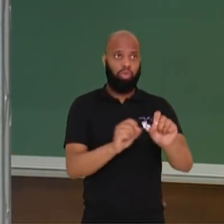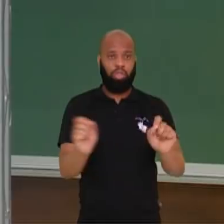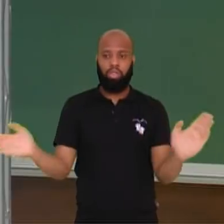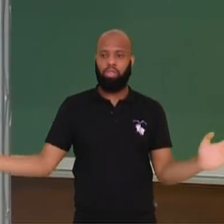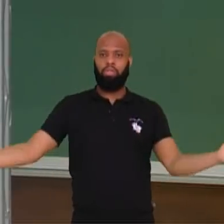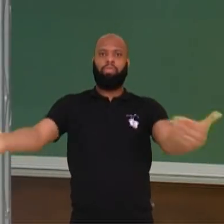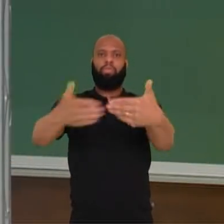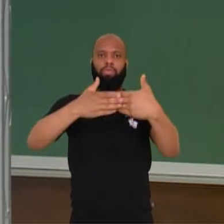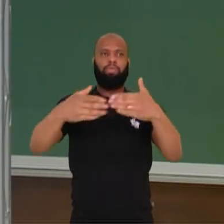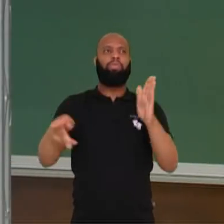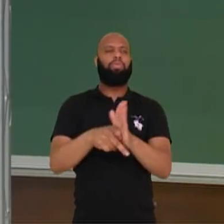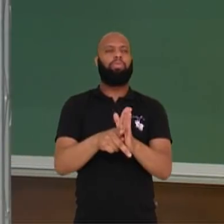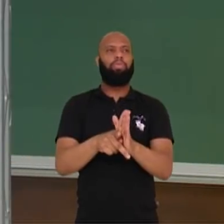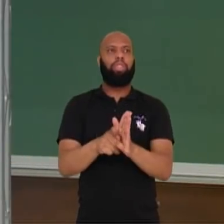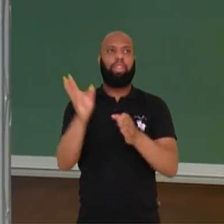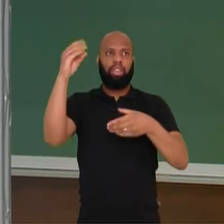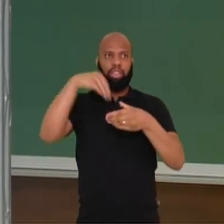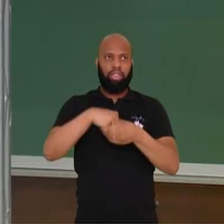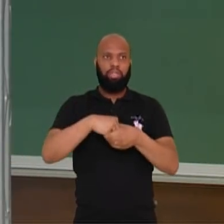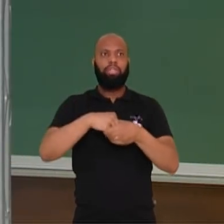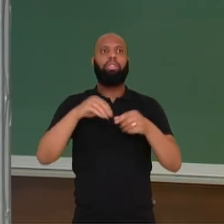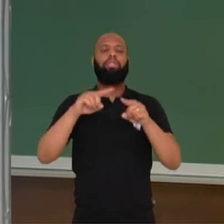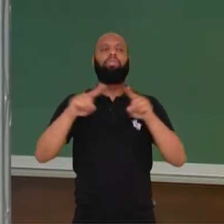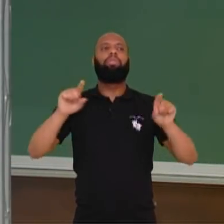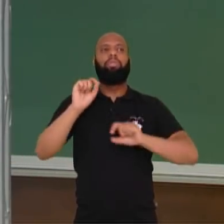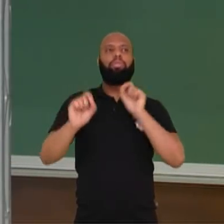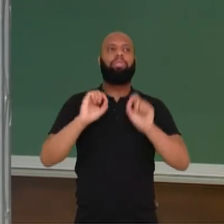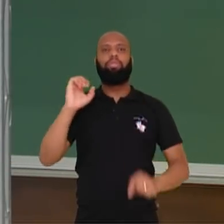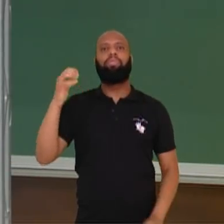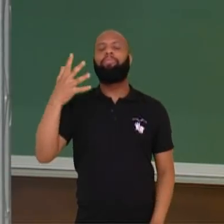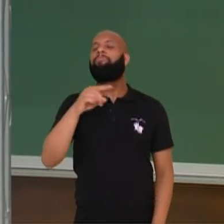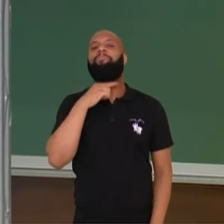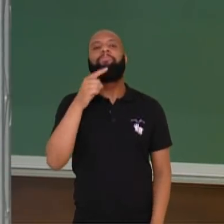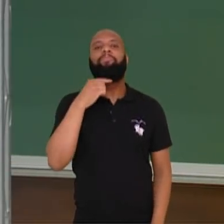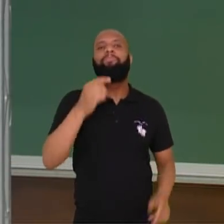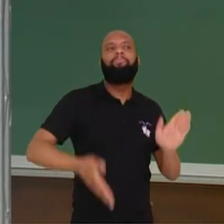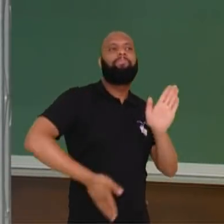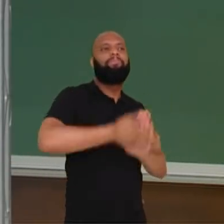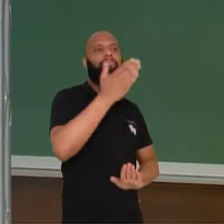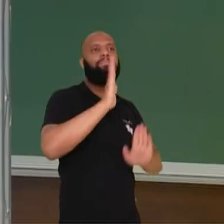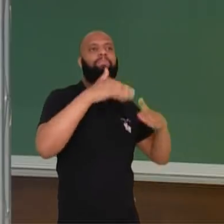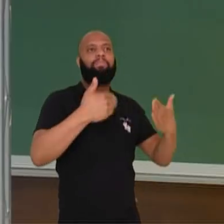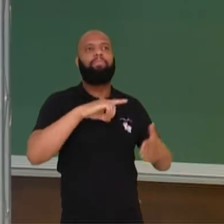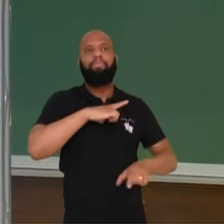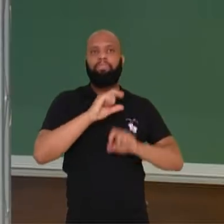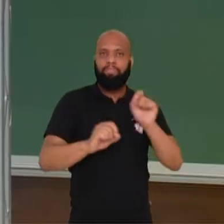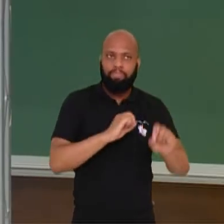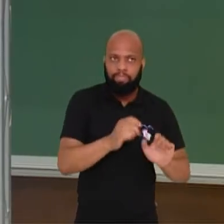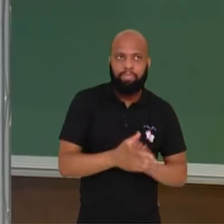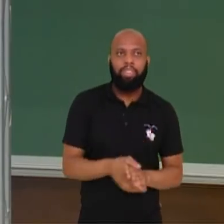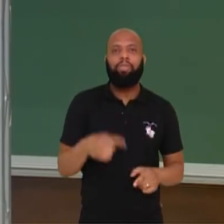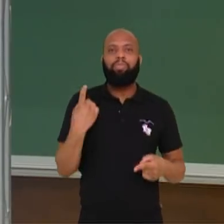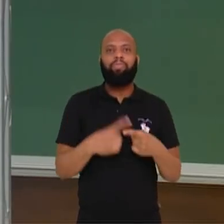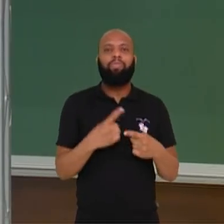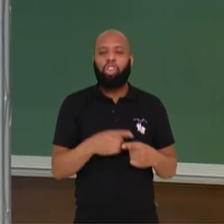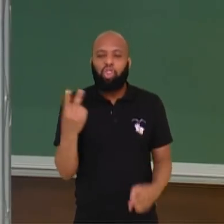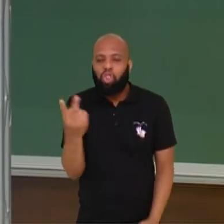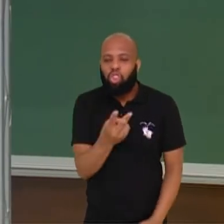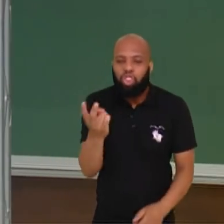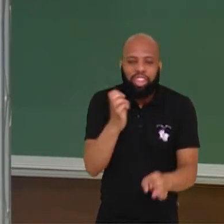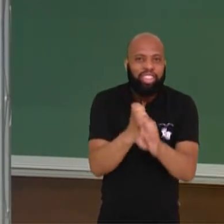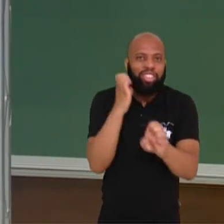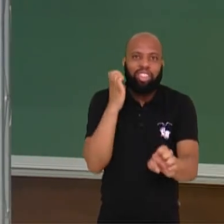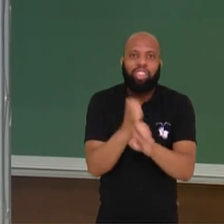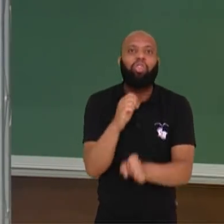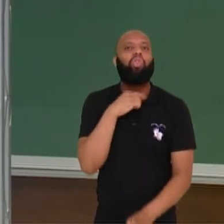últimas passagens do labirinto por dentro. E é claro, ele era intransponível e assim o foi. Nem os engenheiros, nem os